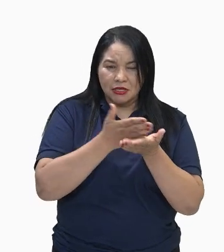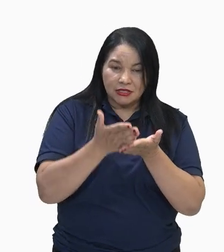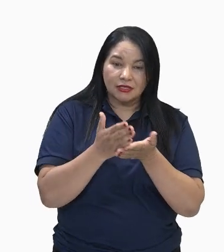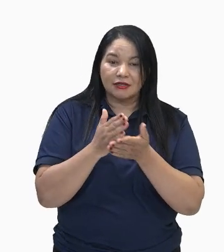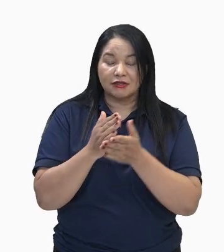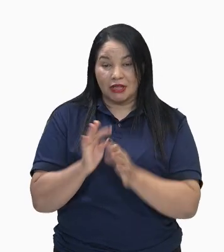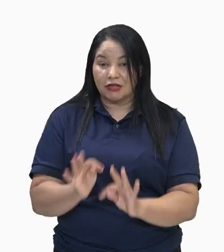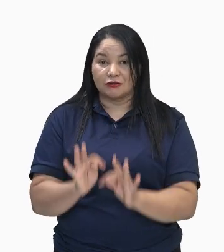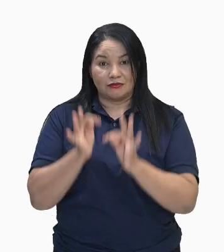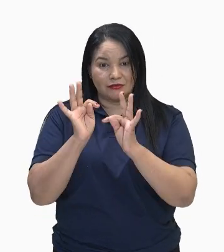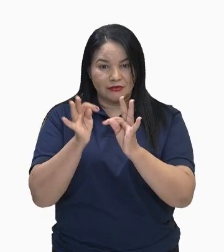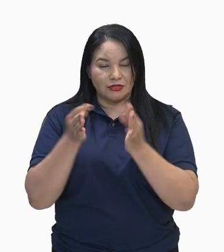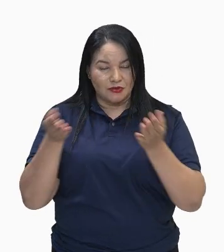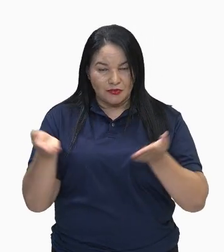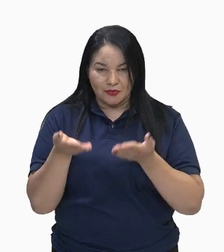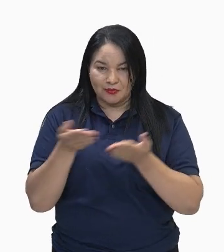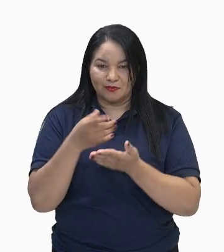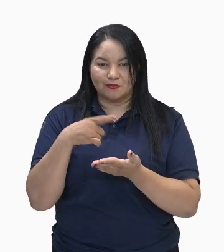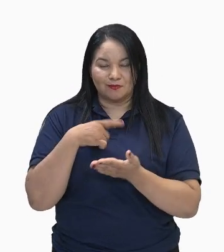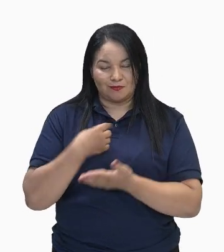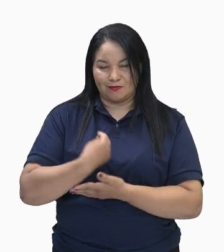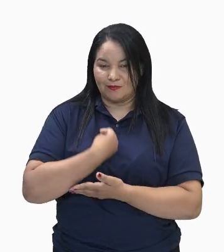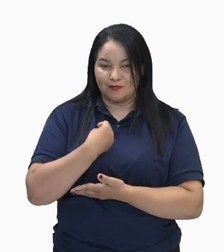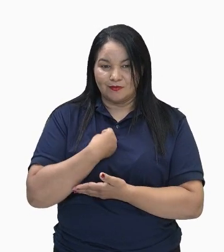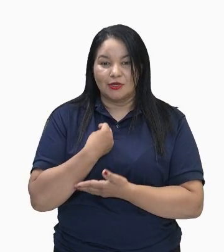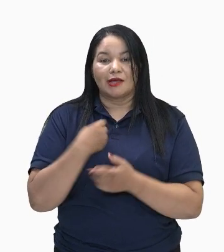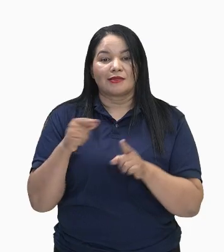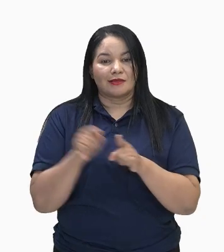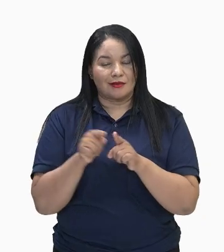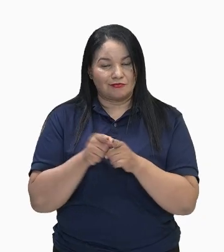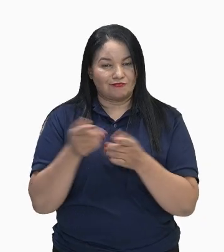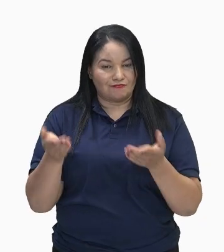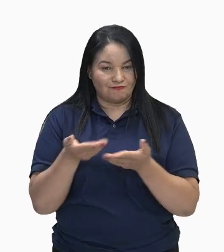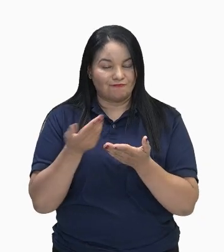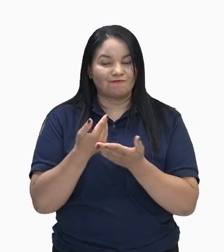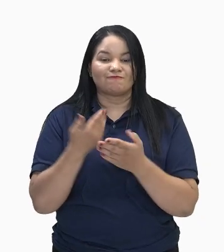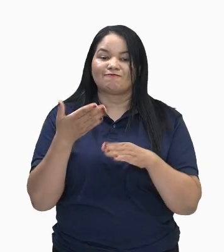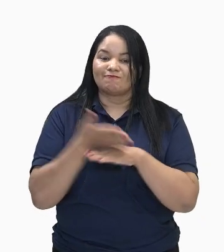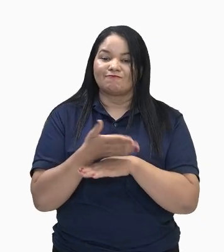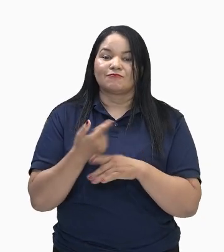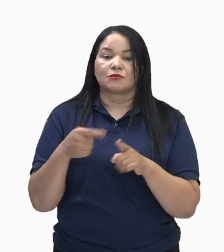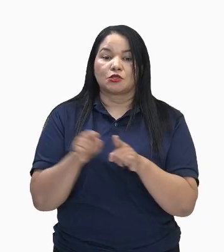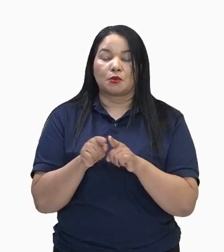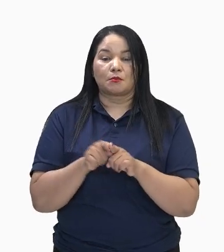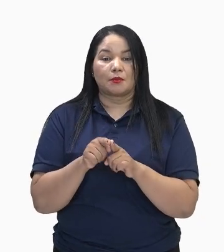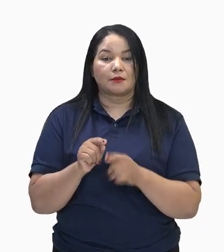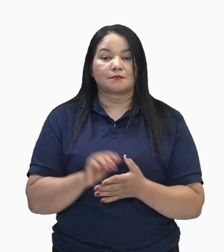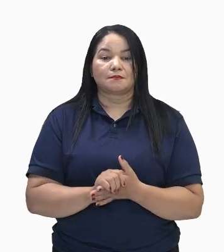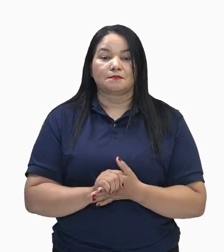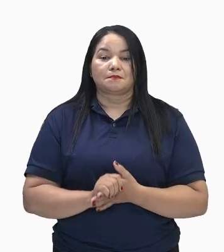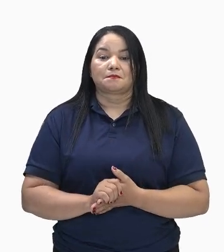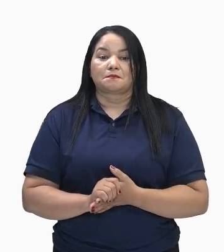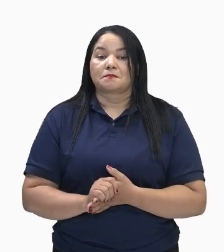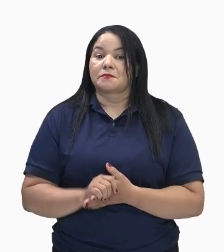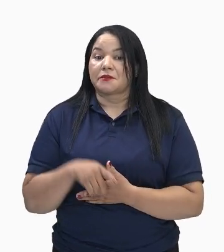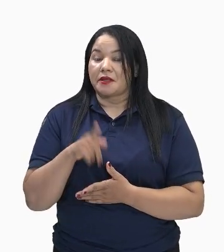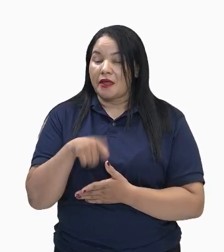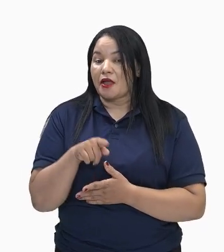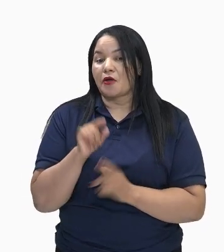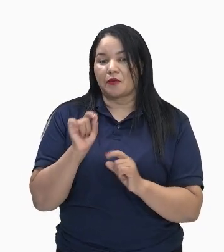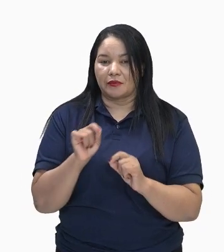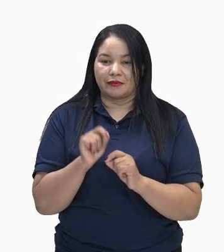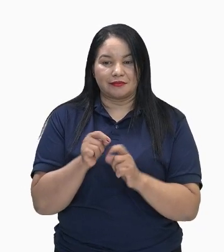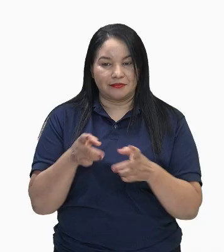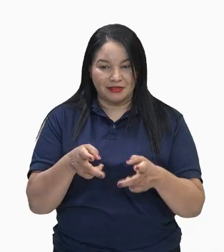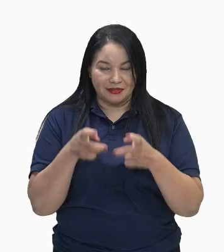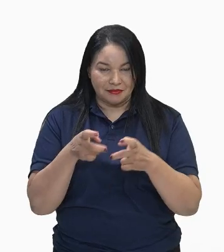que estão presentes nas nossas vidas atualmente. É sim uma percepção